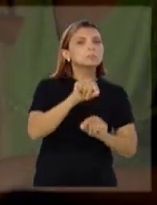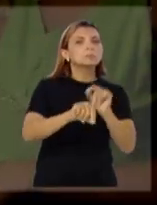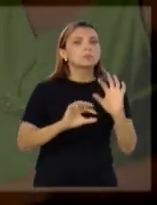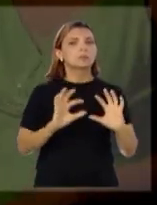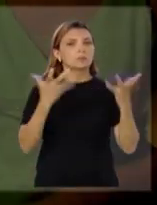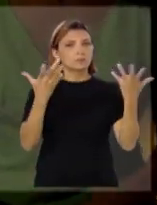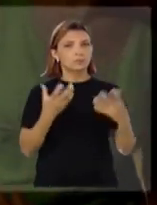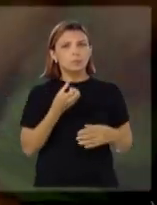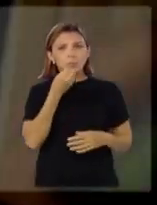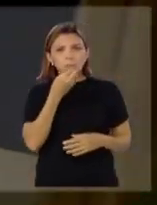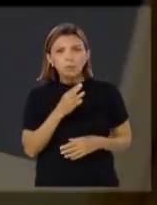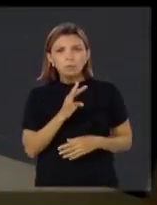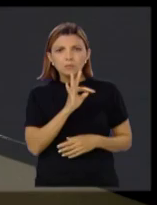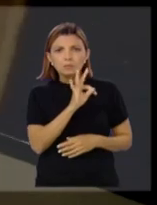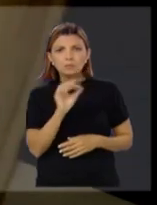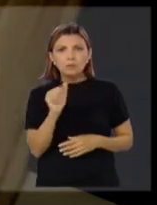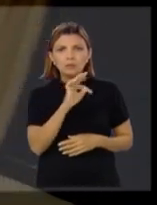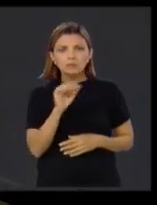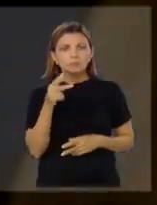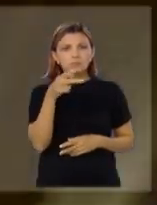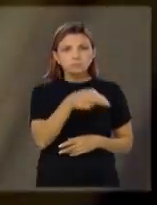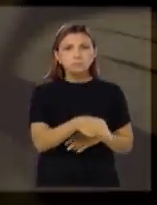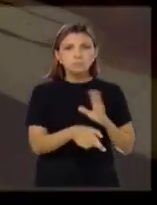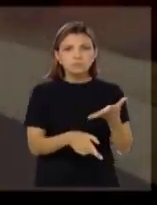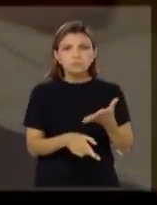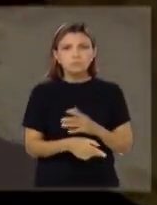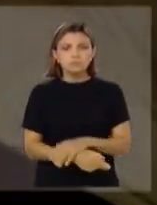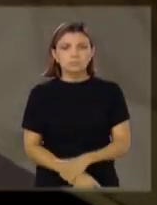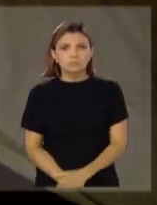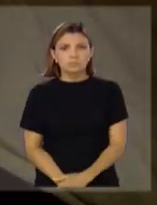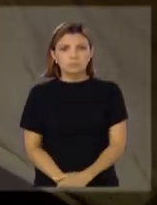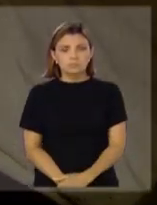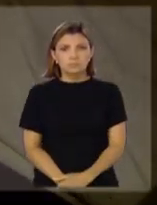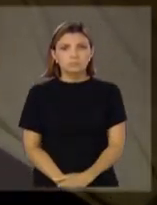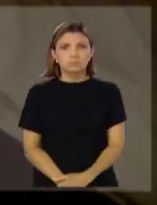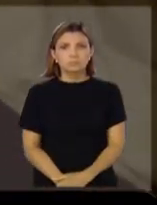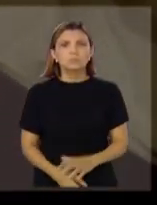dessa investigação. Ai, que bom que a Marta tá dormindo. Ainda bem. Nossa.